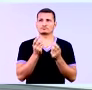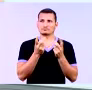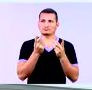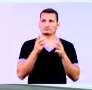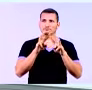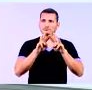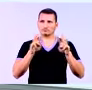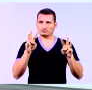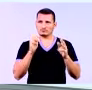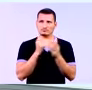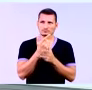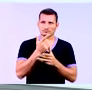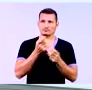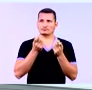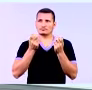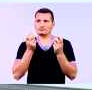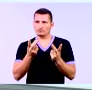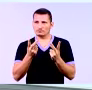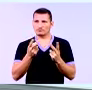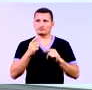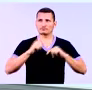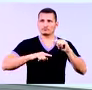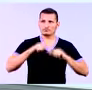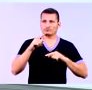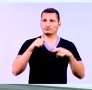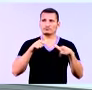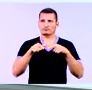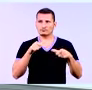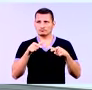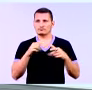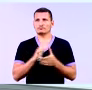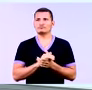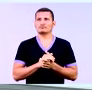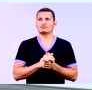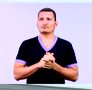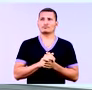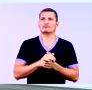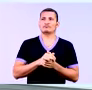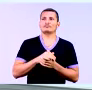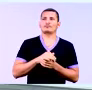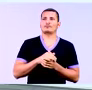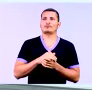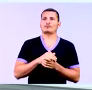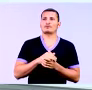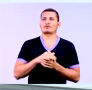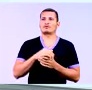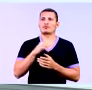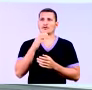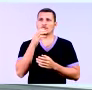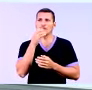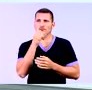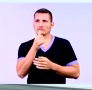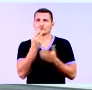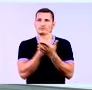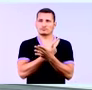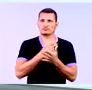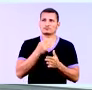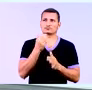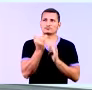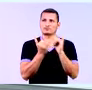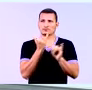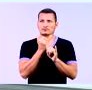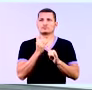operações de compra, venda de produtos, de serviços, nas transações eletrônicas que acontecem aí no mundo virtual, na